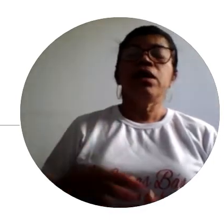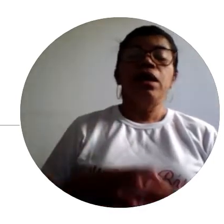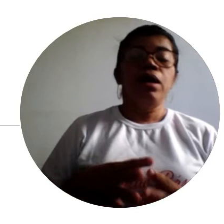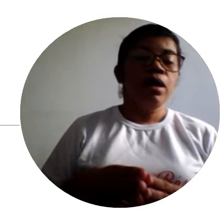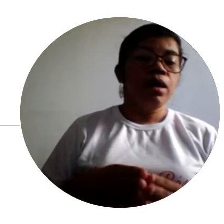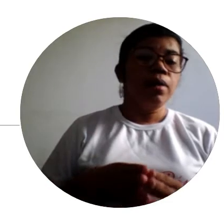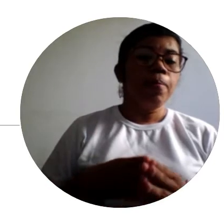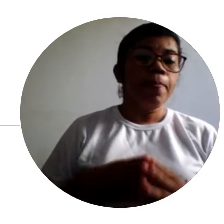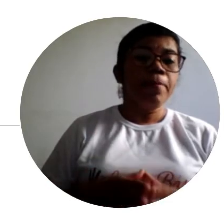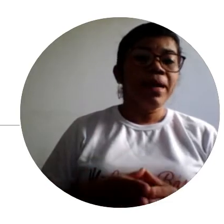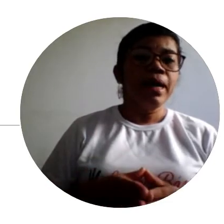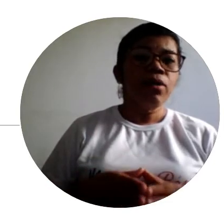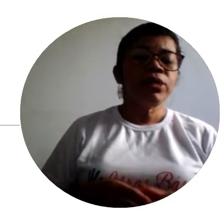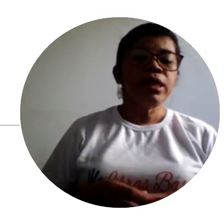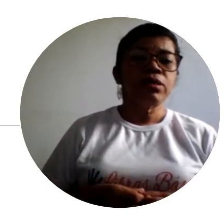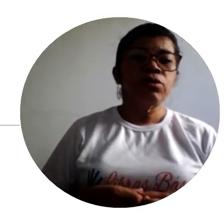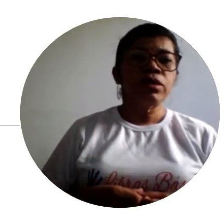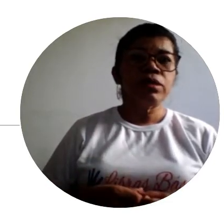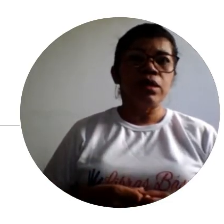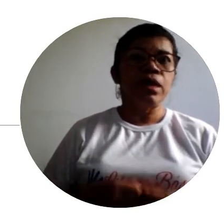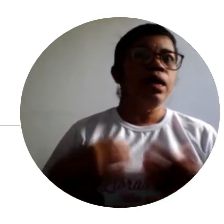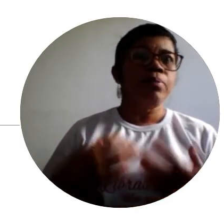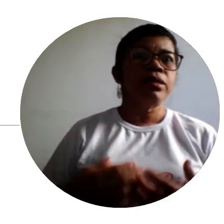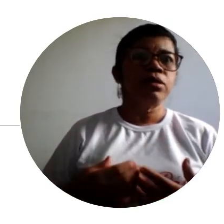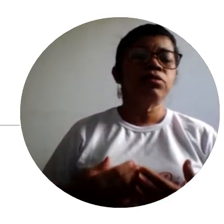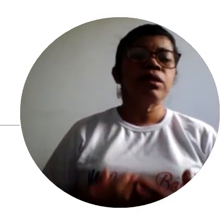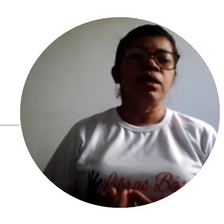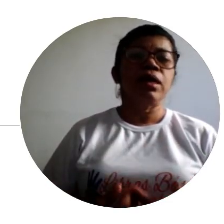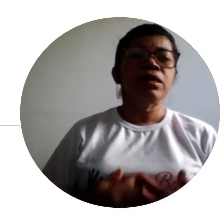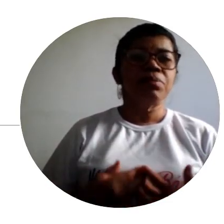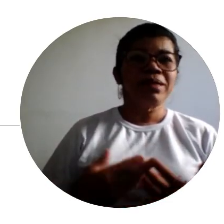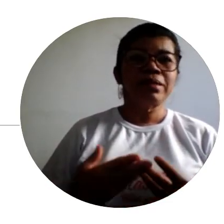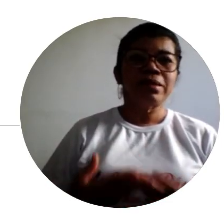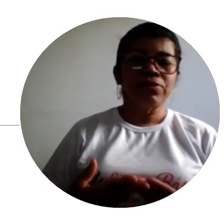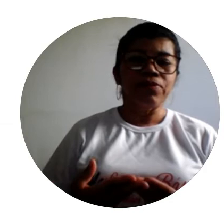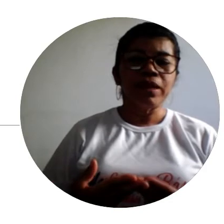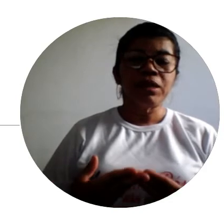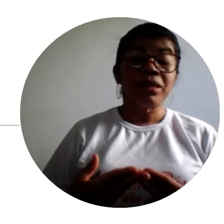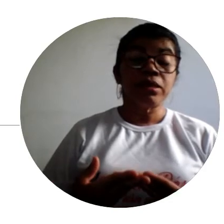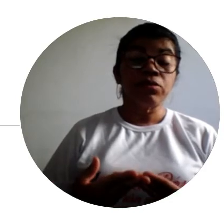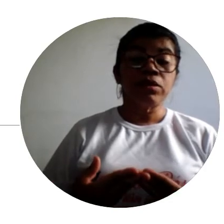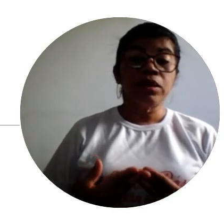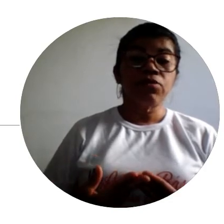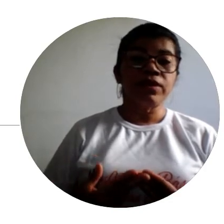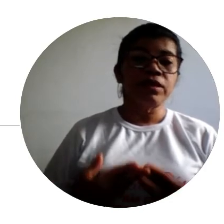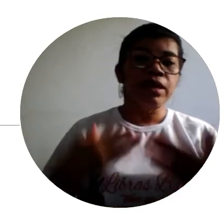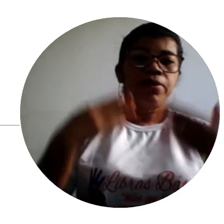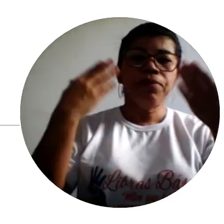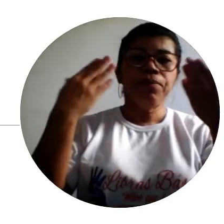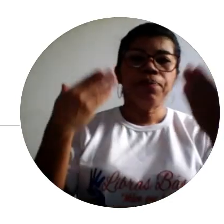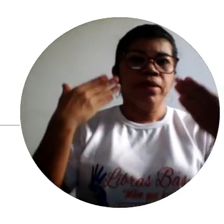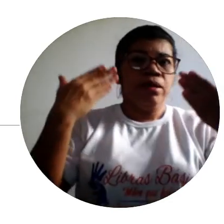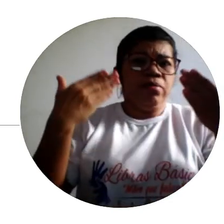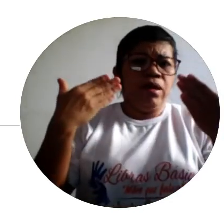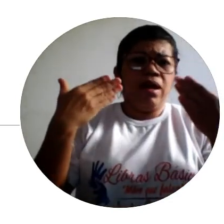mãos, para a comunicação acontecer, é preciso ter a expressão tanto